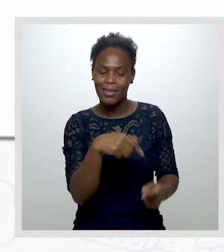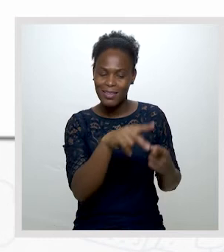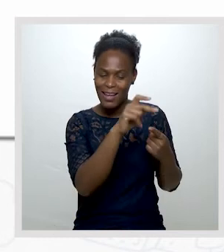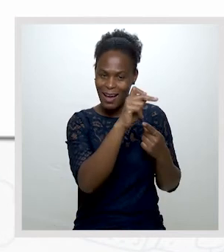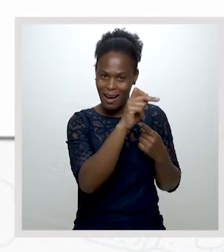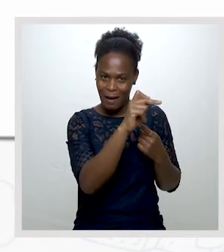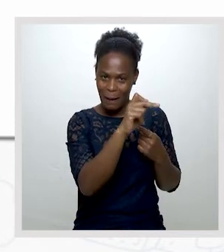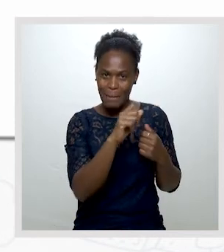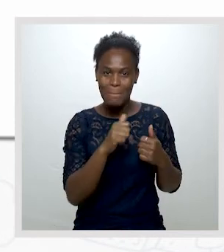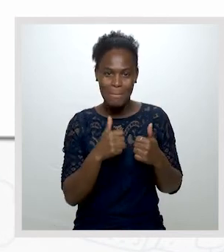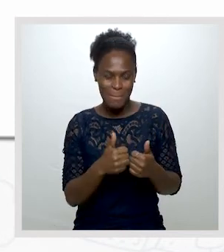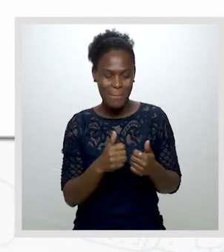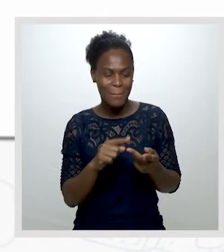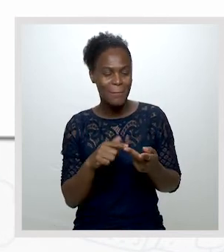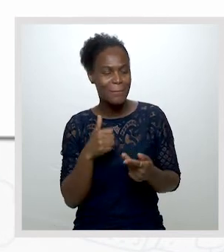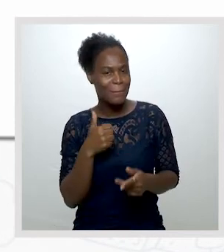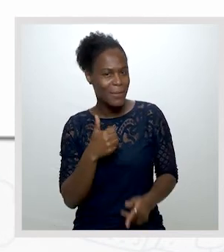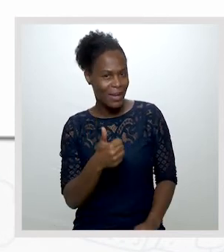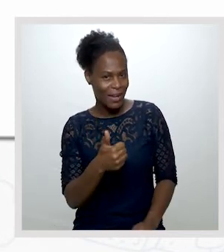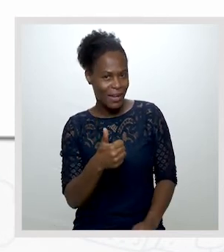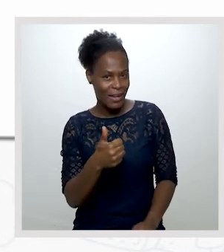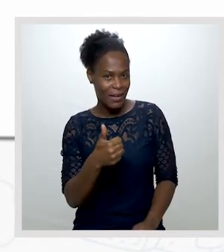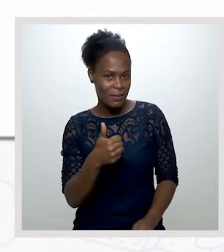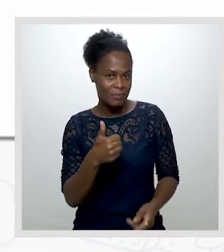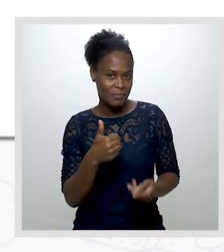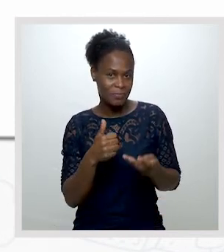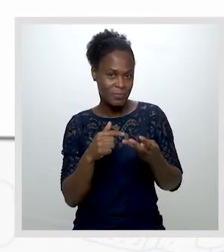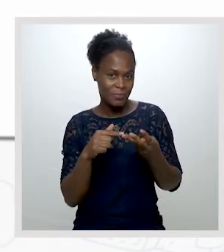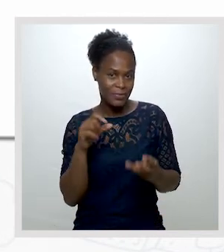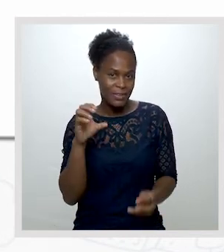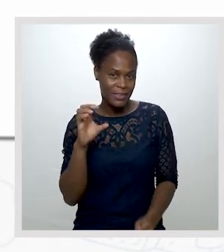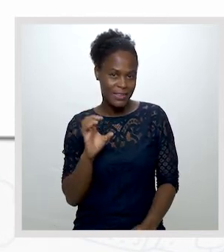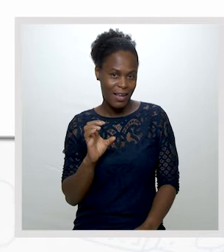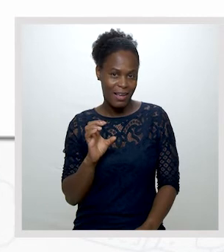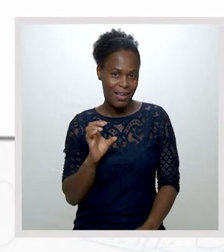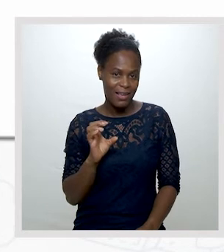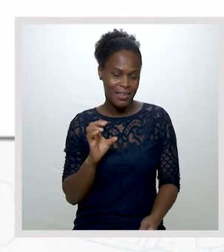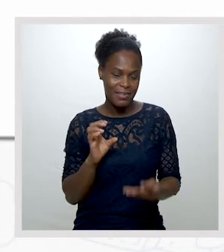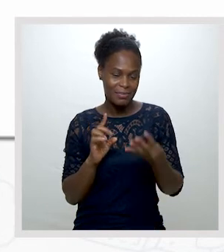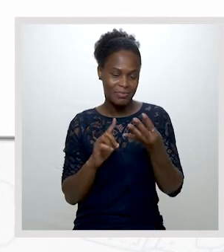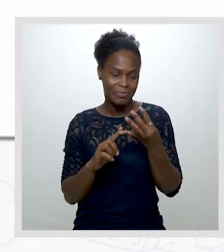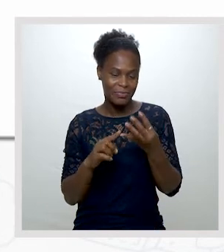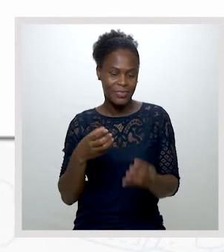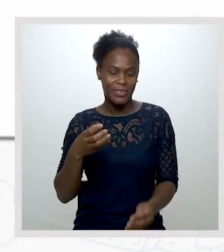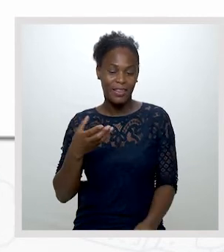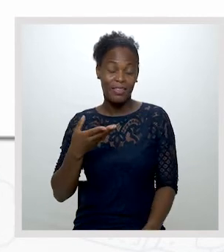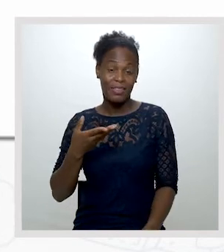B, a figura C e a figura E.